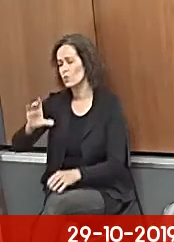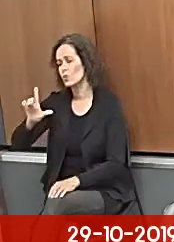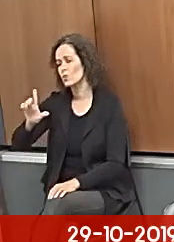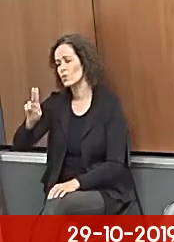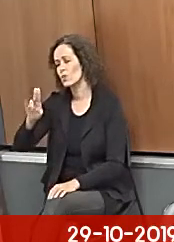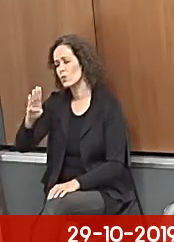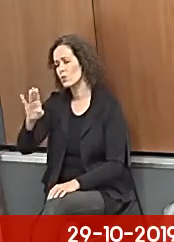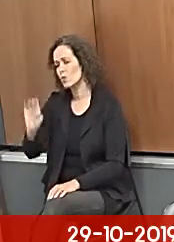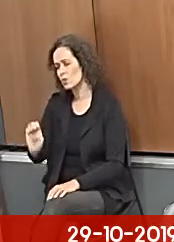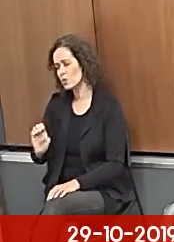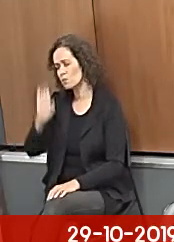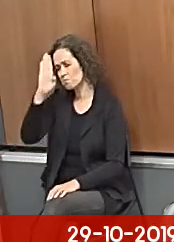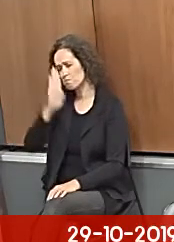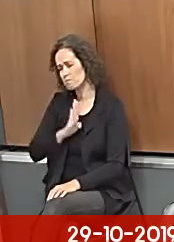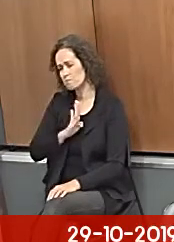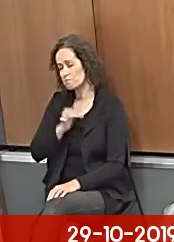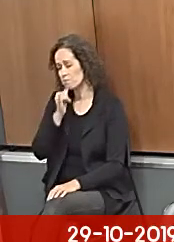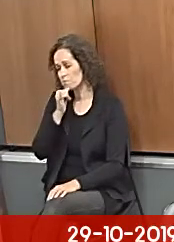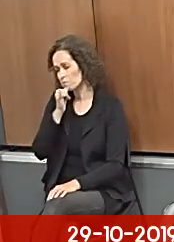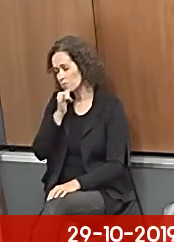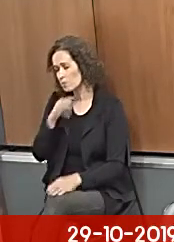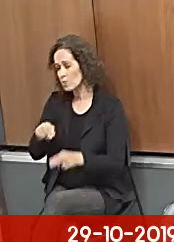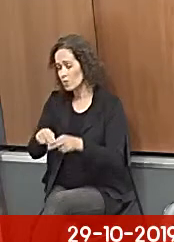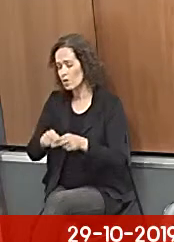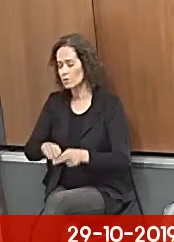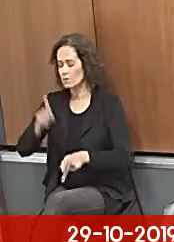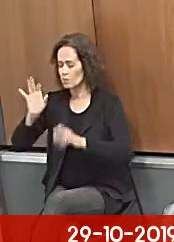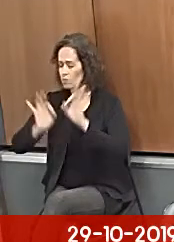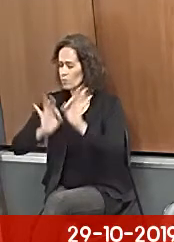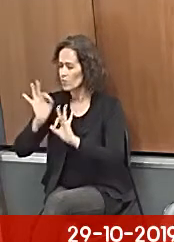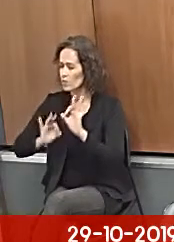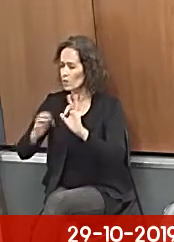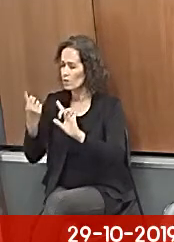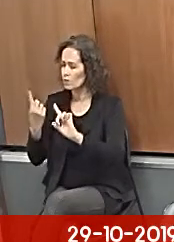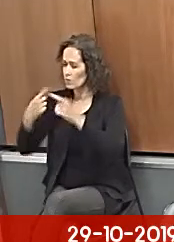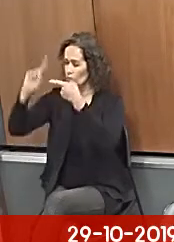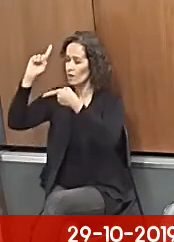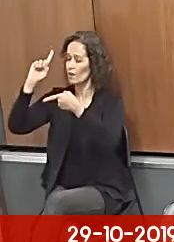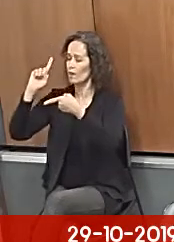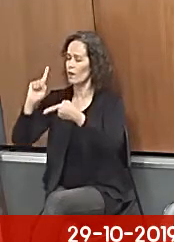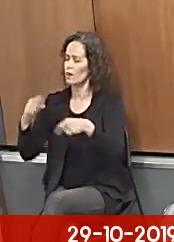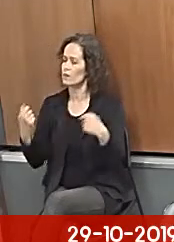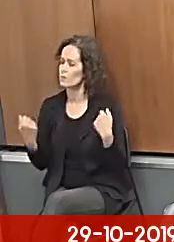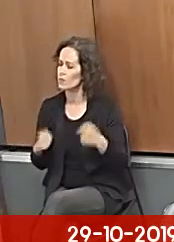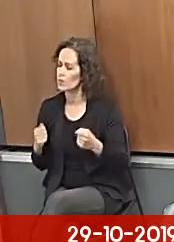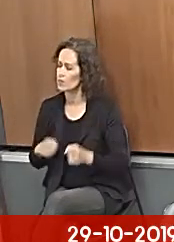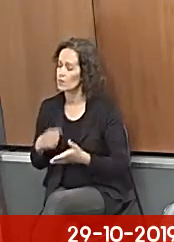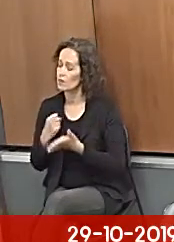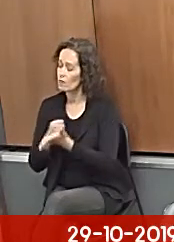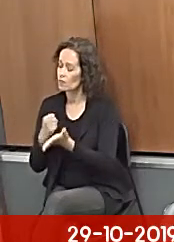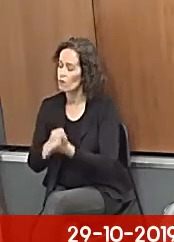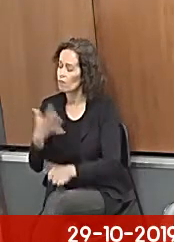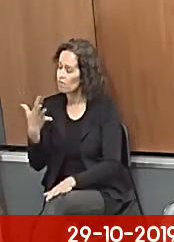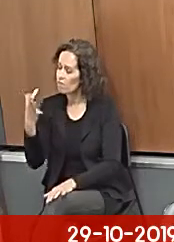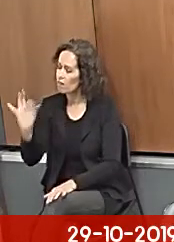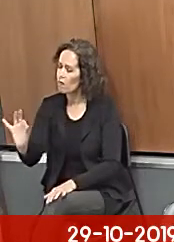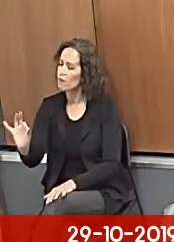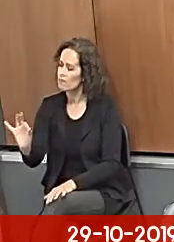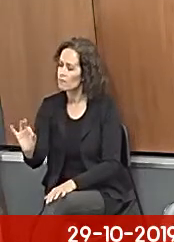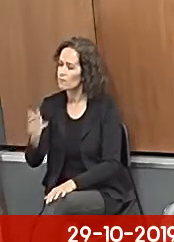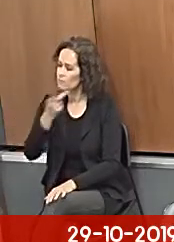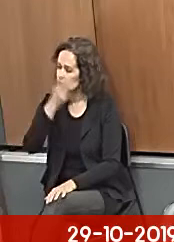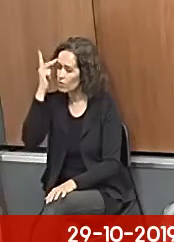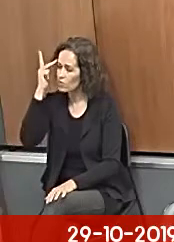ele, através do programa Superar, ele tem que atender 10 pessoas com deficiência para ter uma